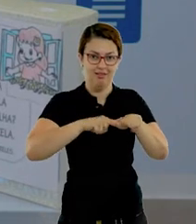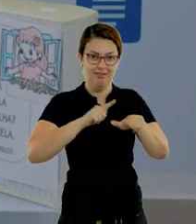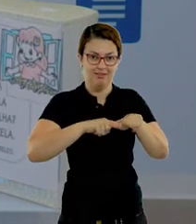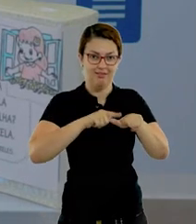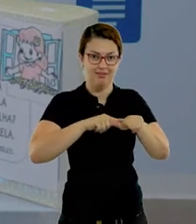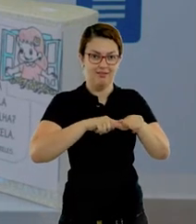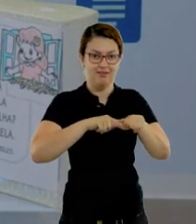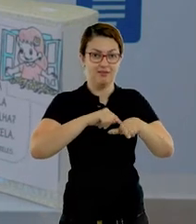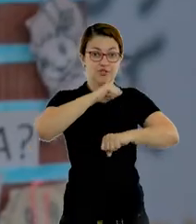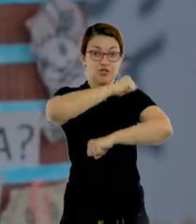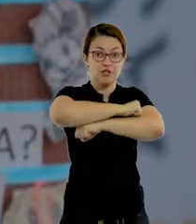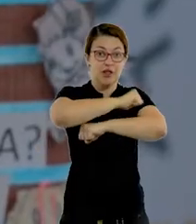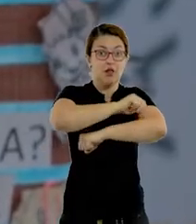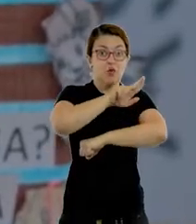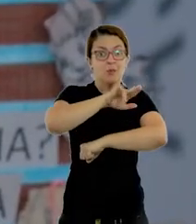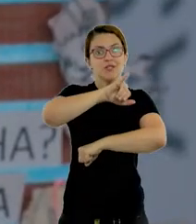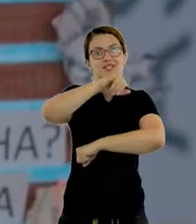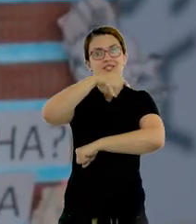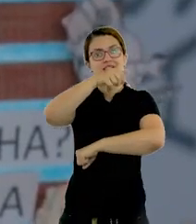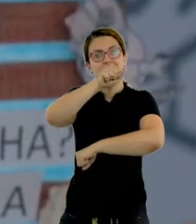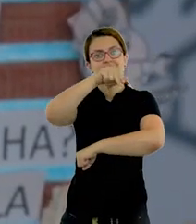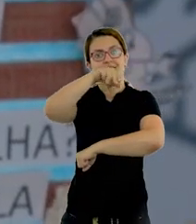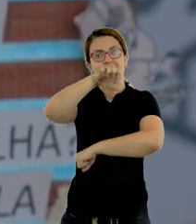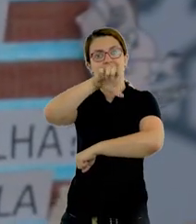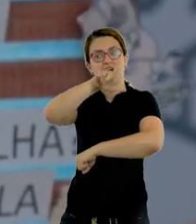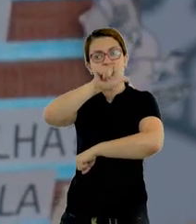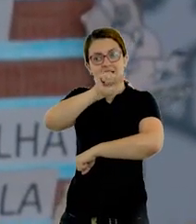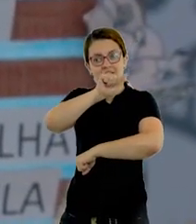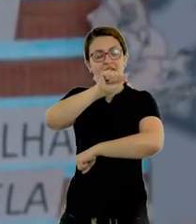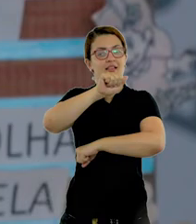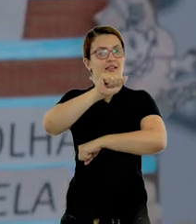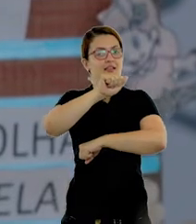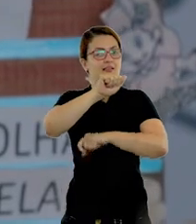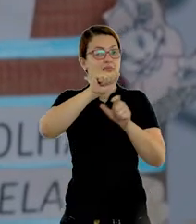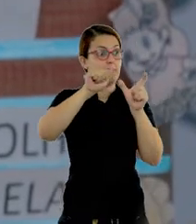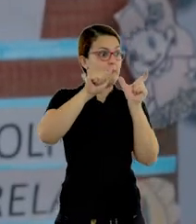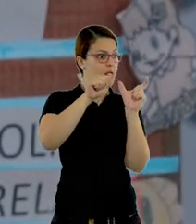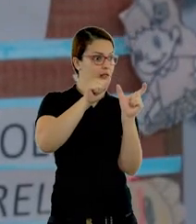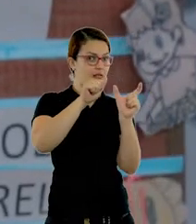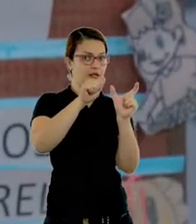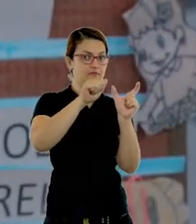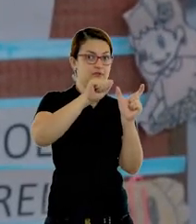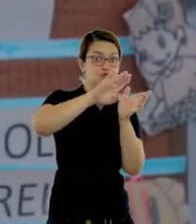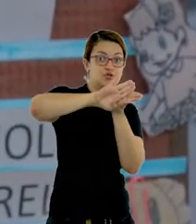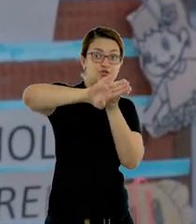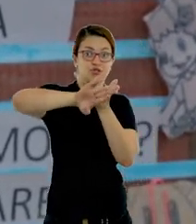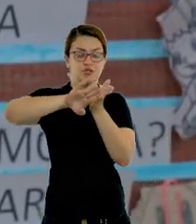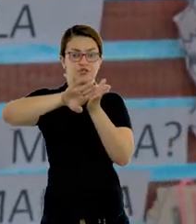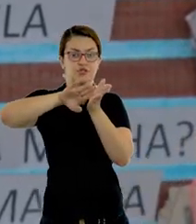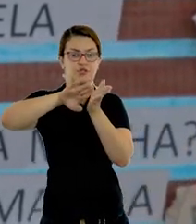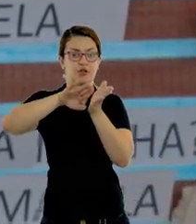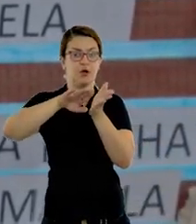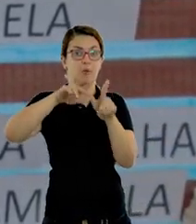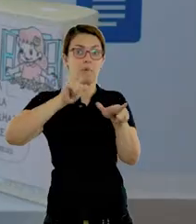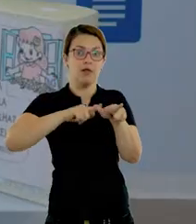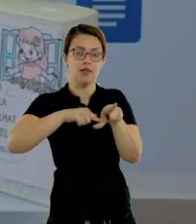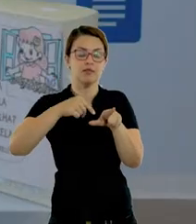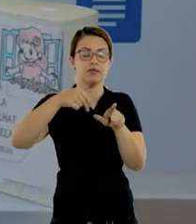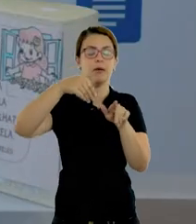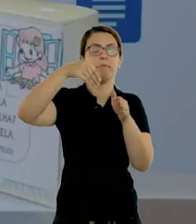letrinhas e você vai tirar a palavra janela e ela vai montar a palavra janela com as letrinhas que estão aqui,